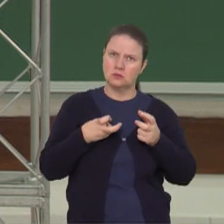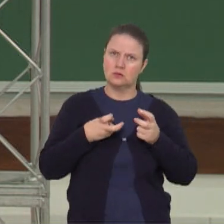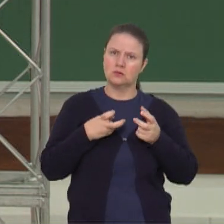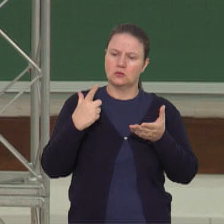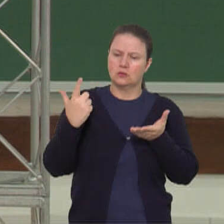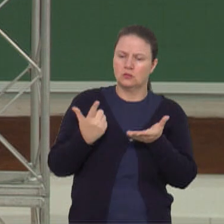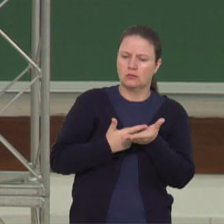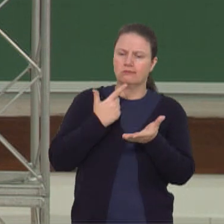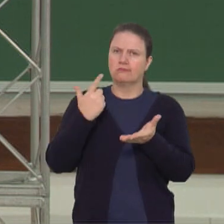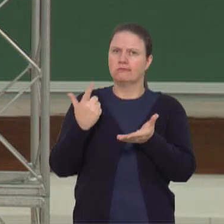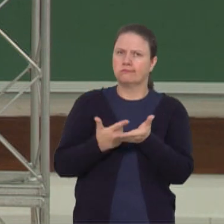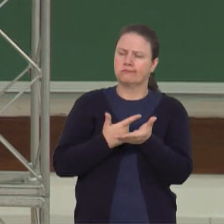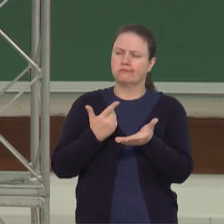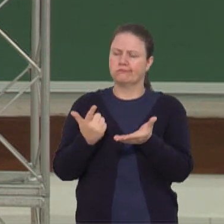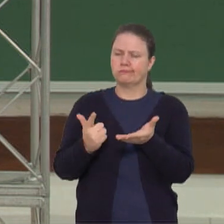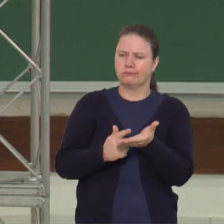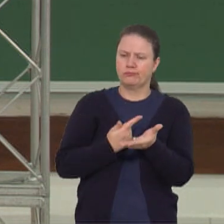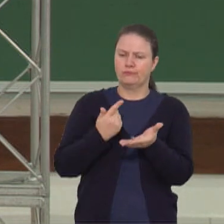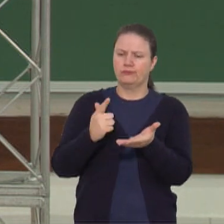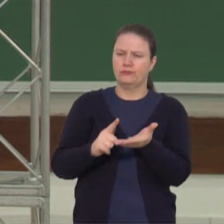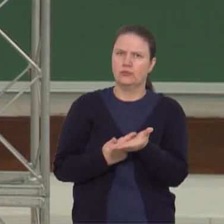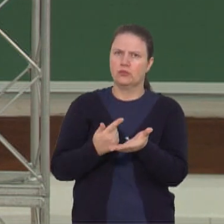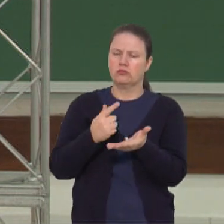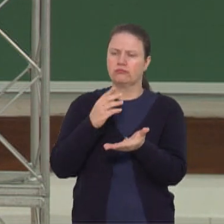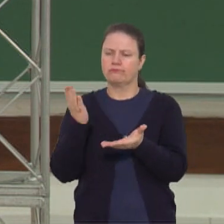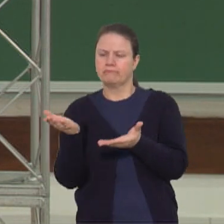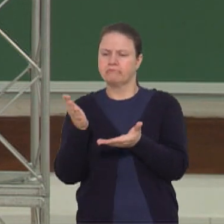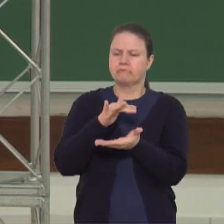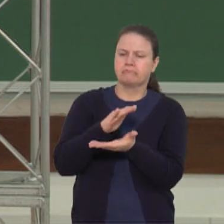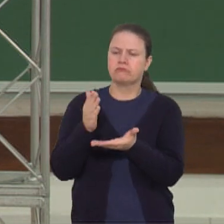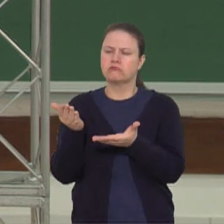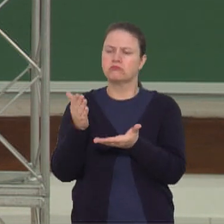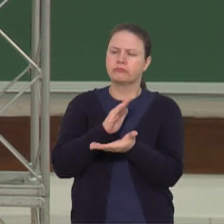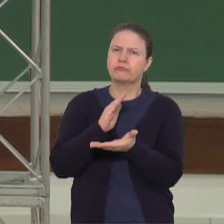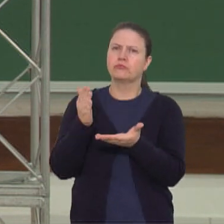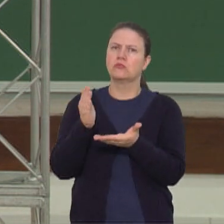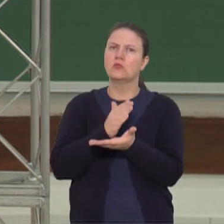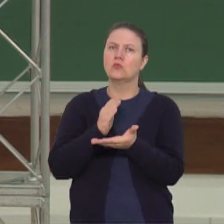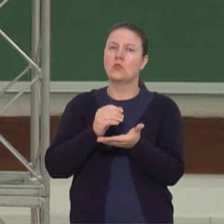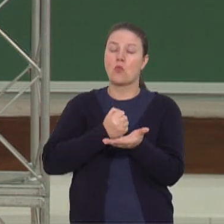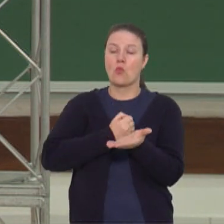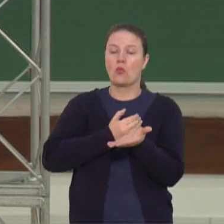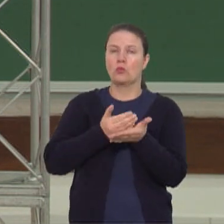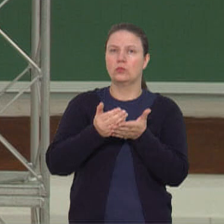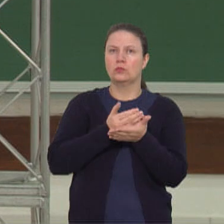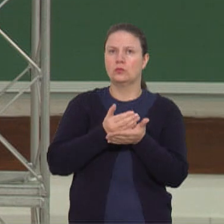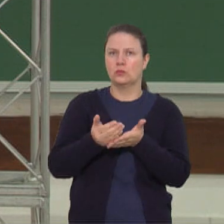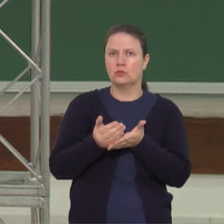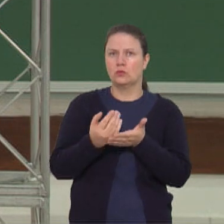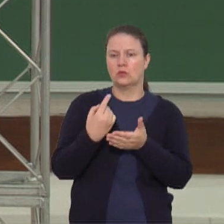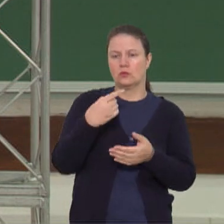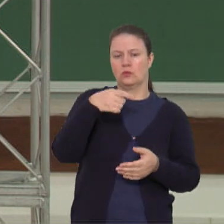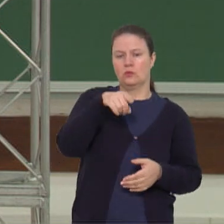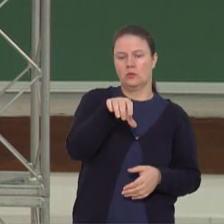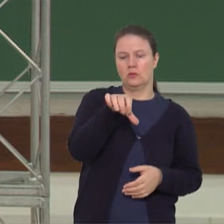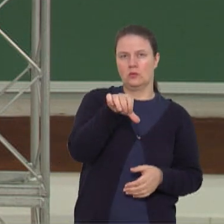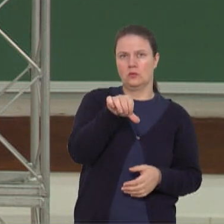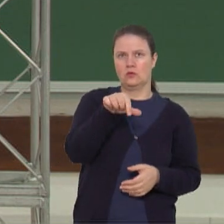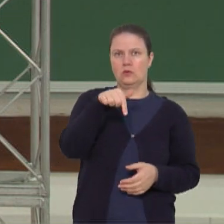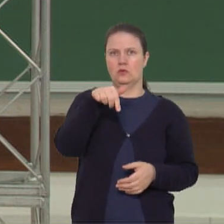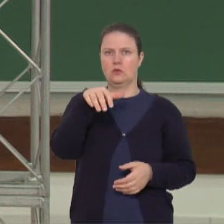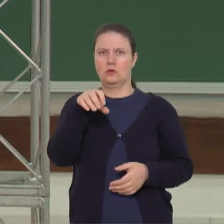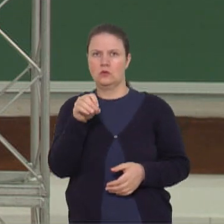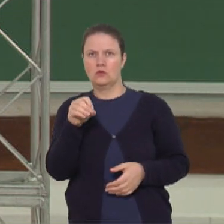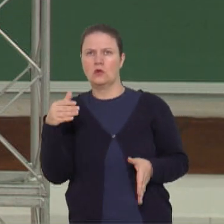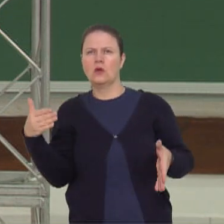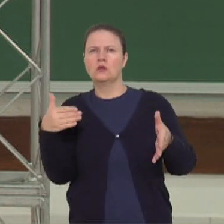mudar. Cada edição da coleção Os Pré-Socráticos, desde as primeiras, nos anos de 1970, até as